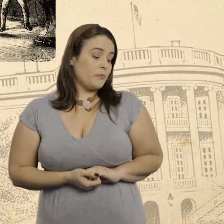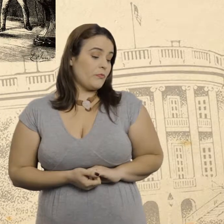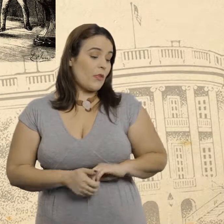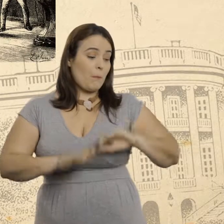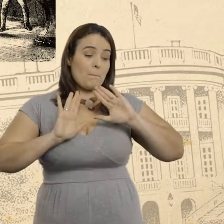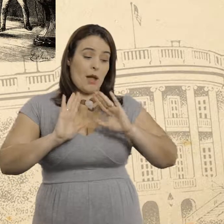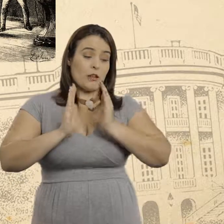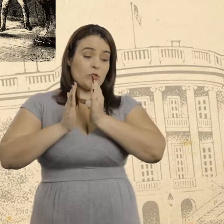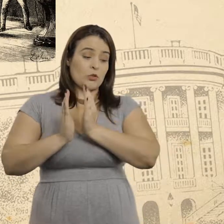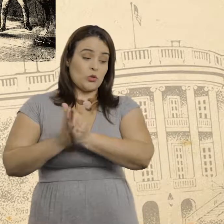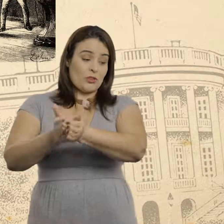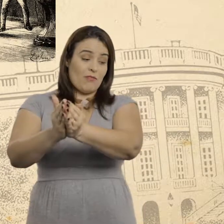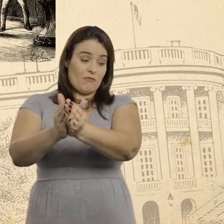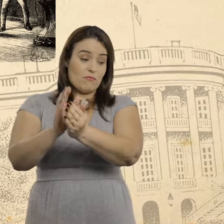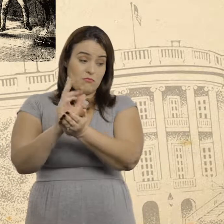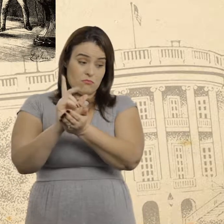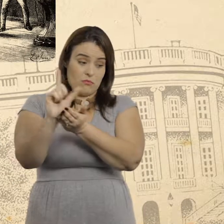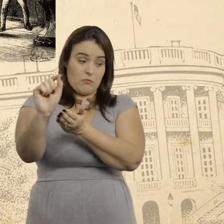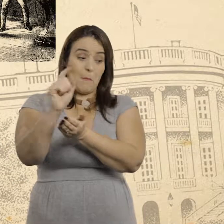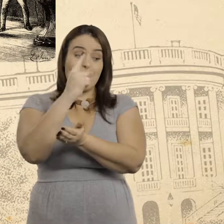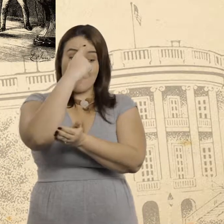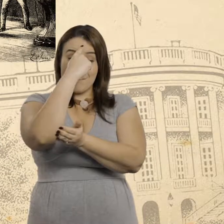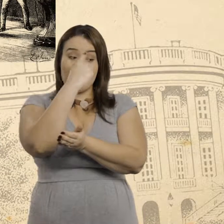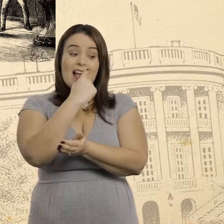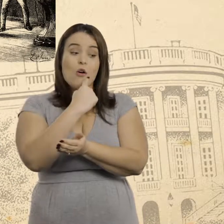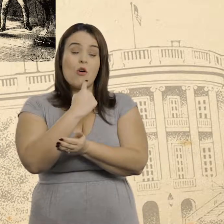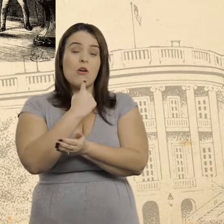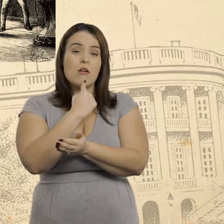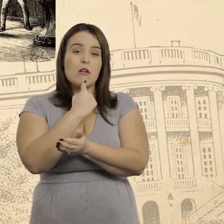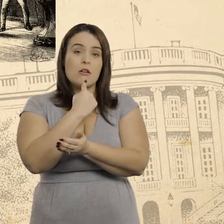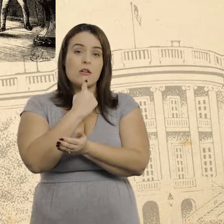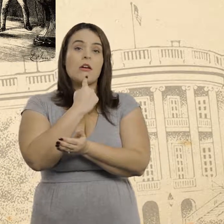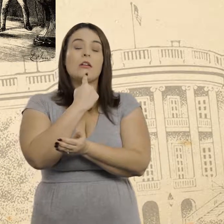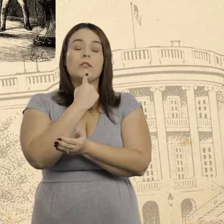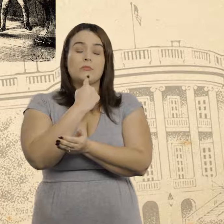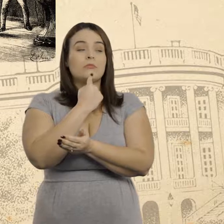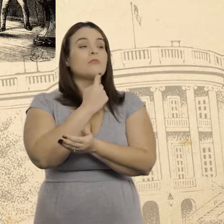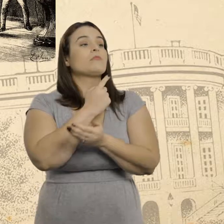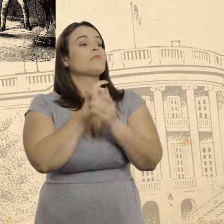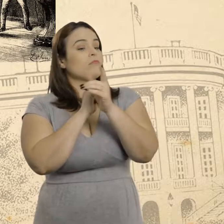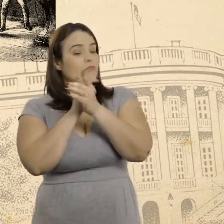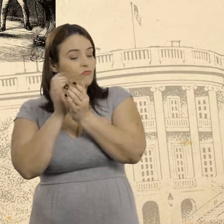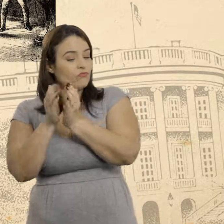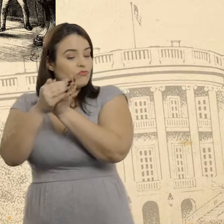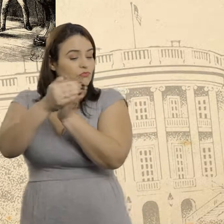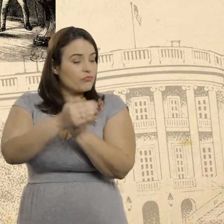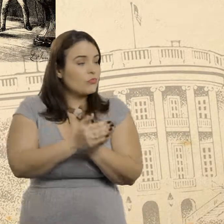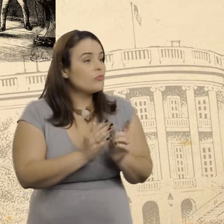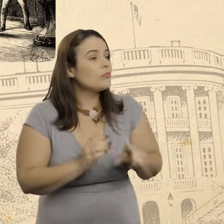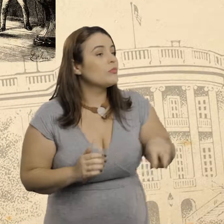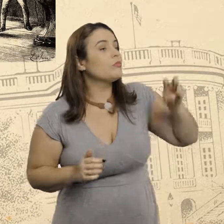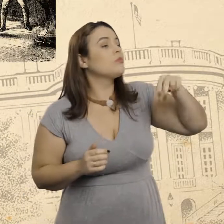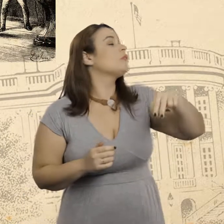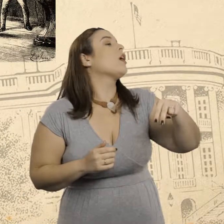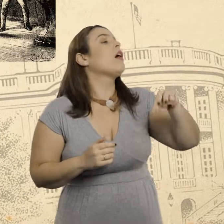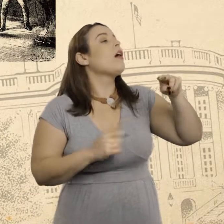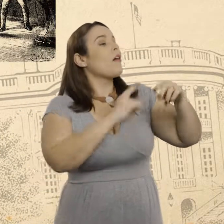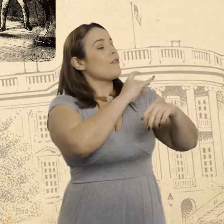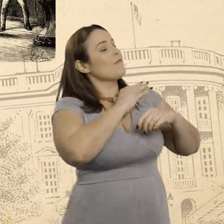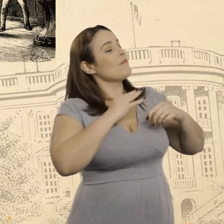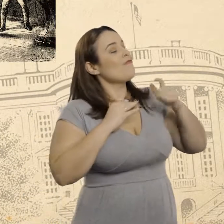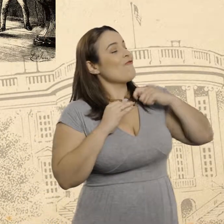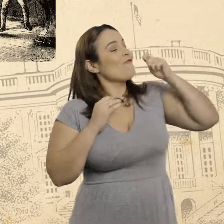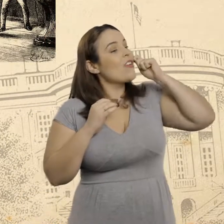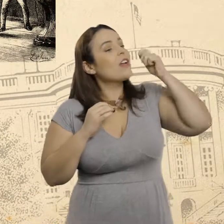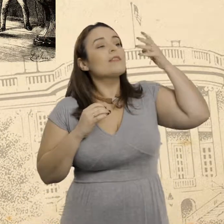O comandante disse para o Sr. Fogg que o navio sairia em meia hora. O Sr. Fogg foi chamar Passepartout, o detetive